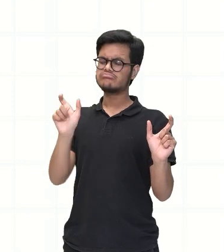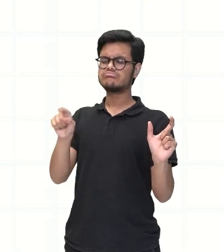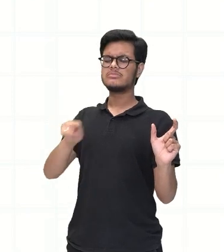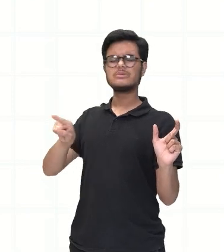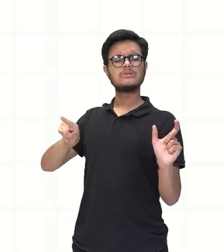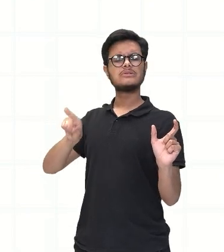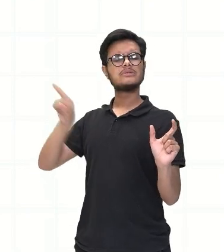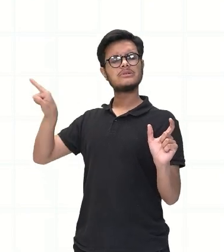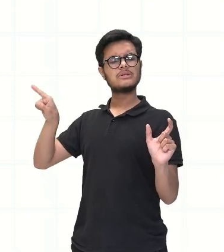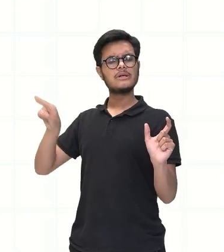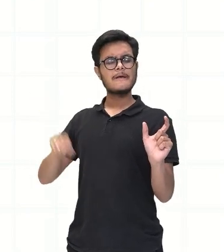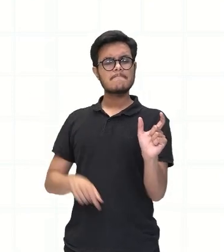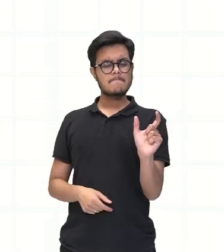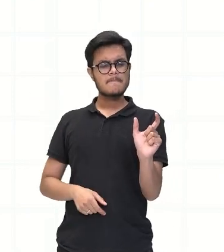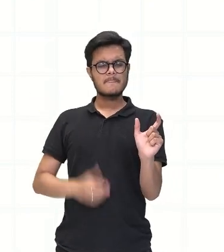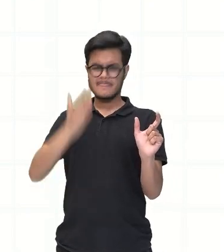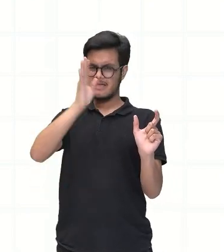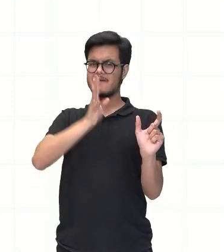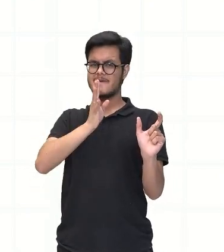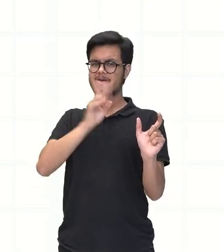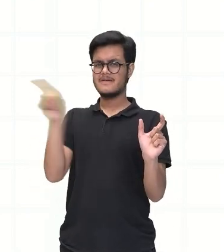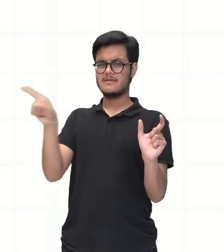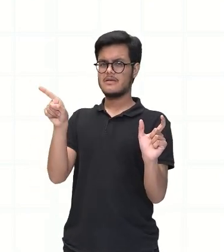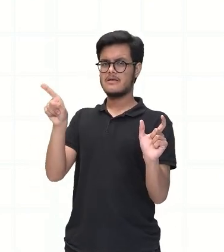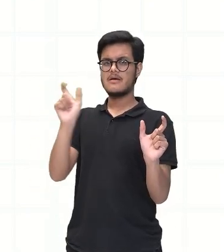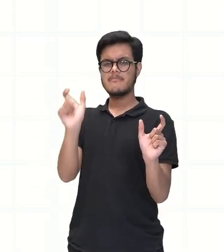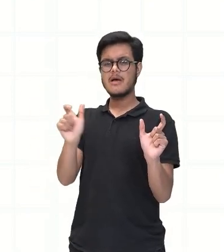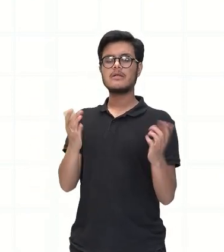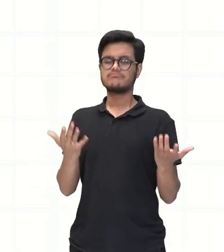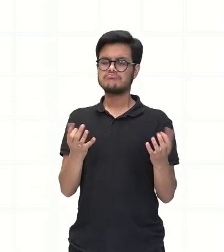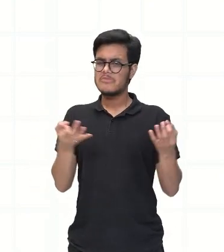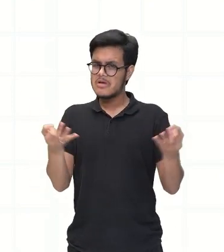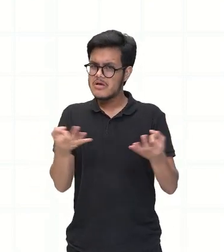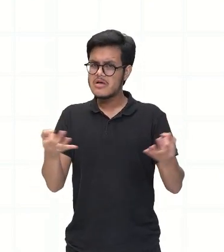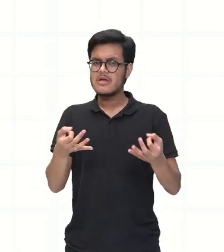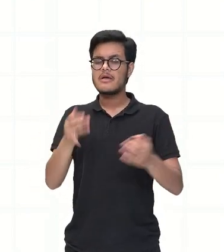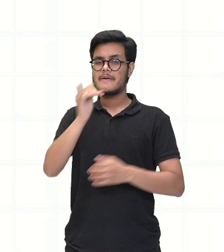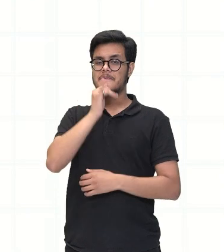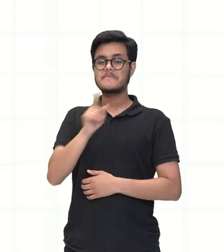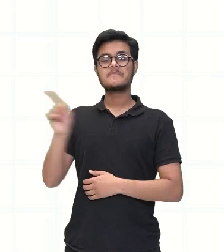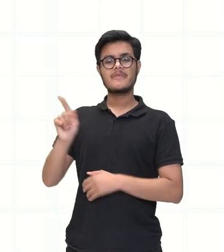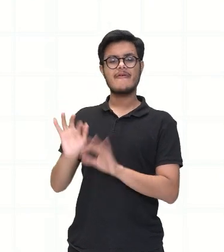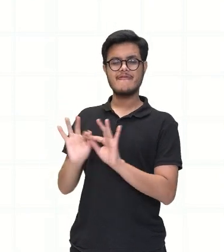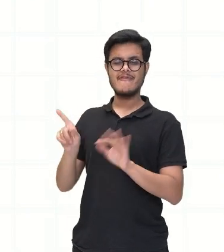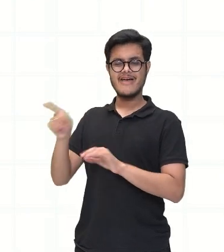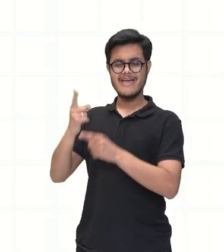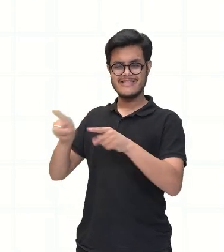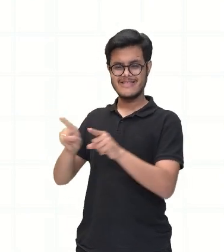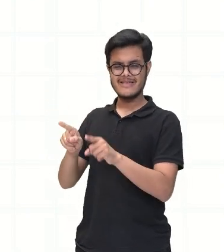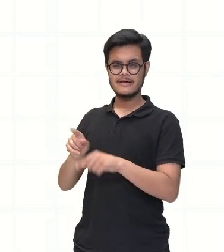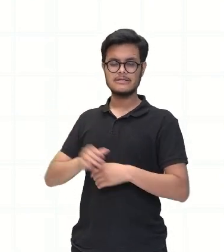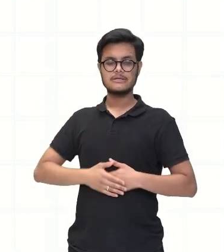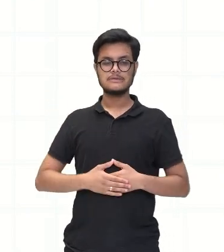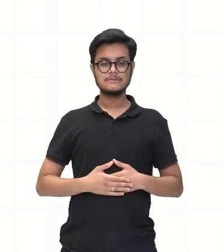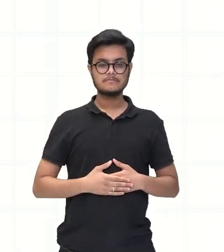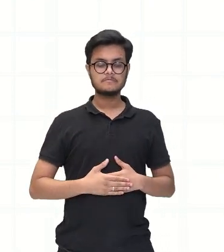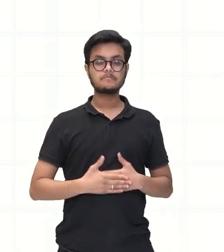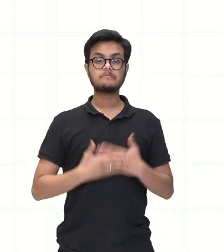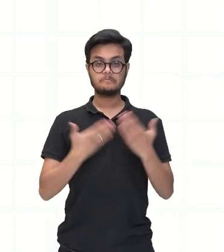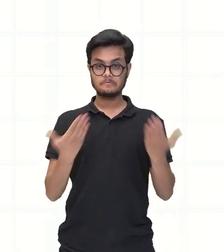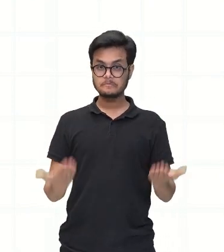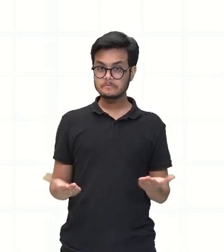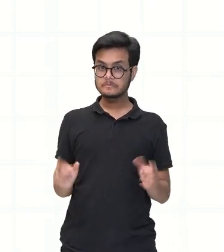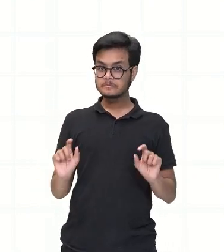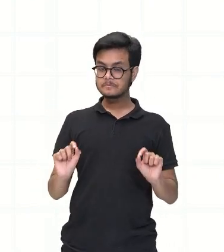Embora. Você conhece essa palavra? Muito bem. Um dia a gente chega e no outro vai embora. Muito